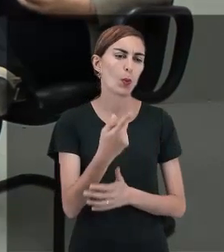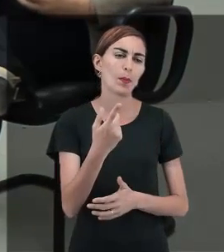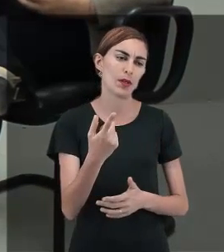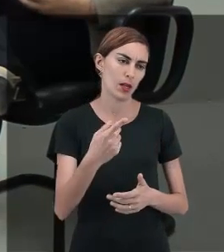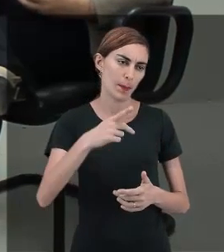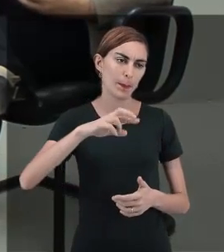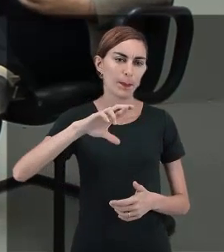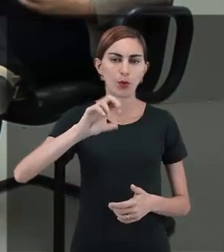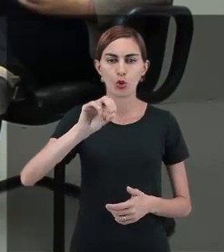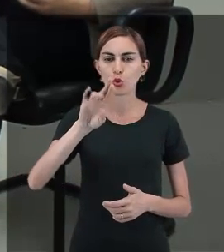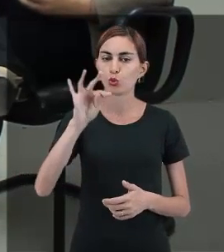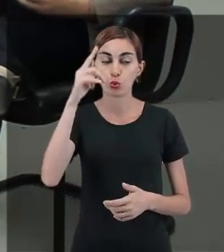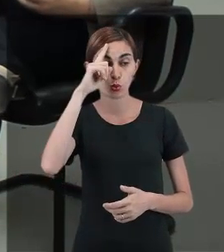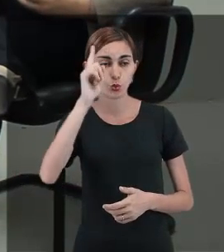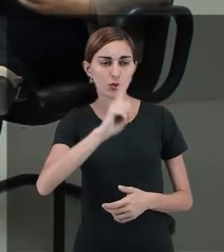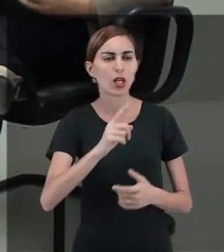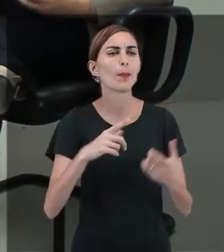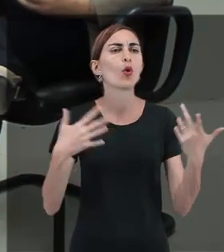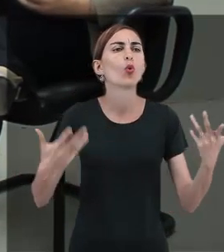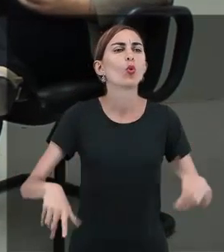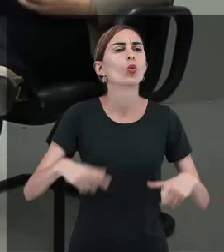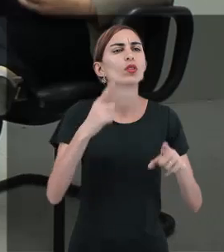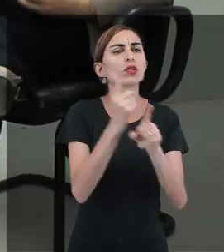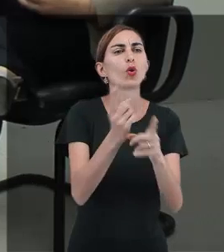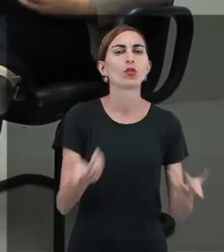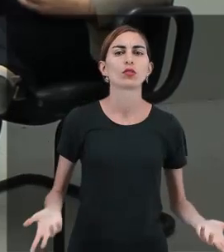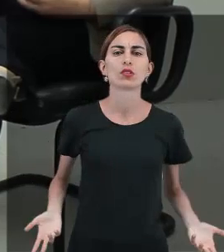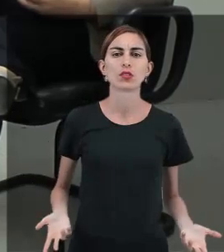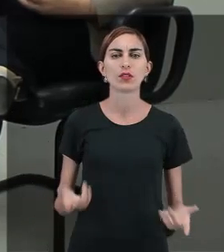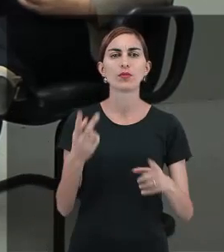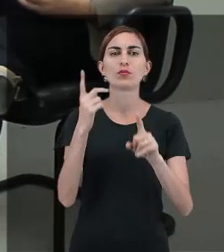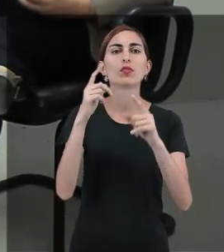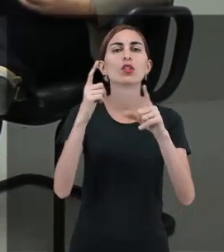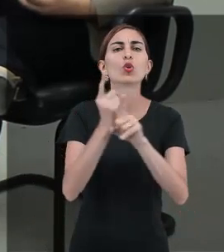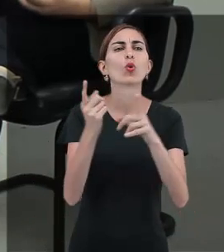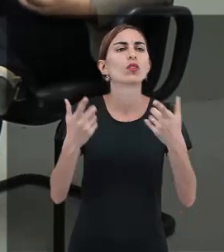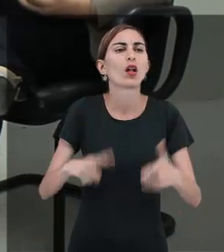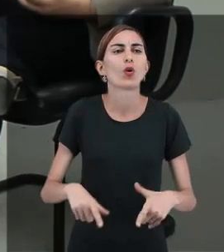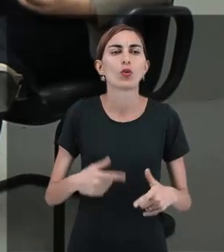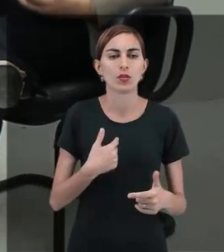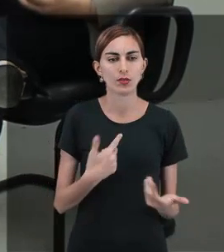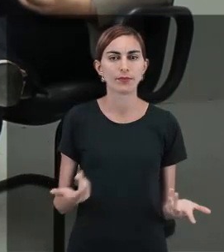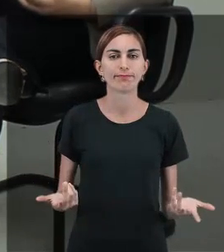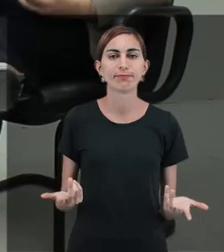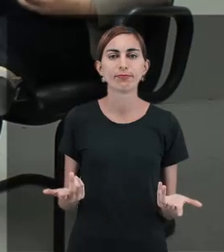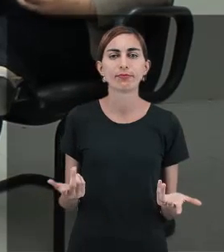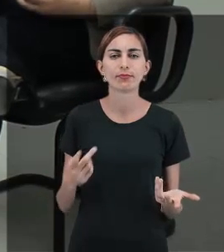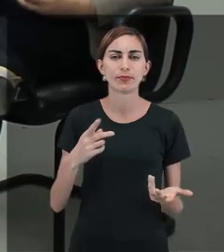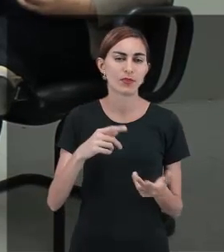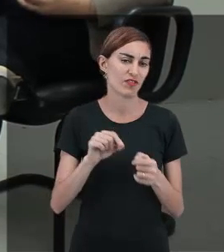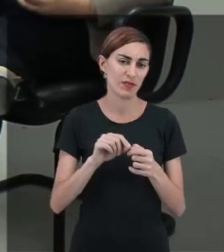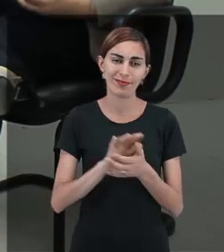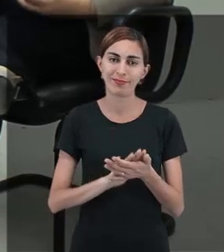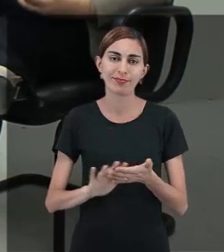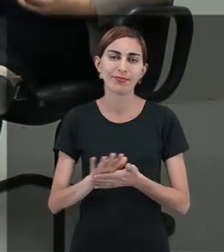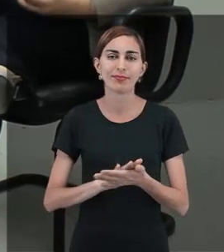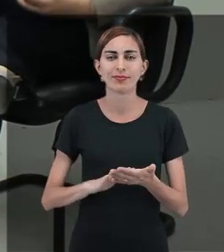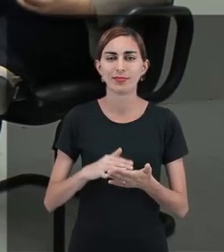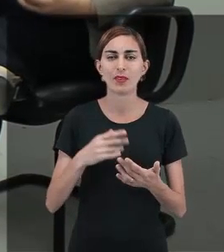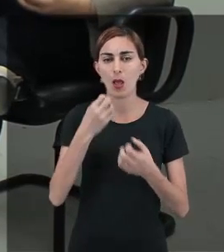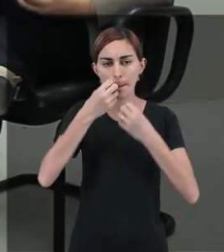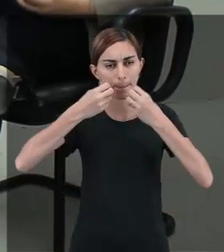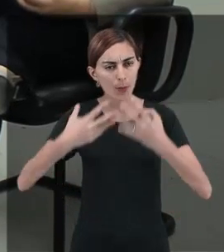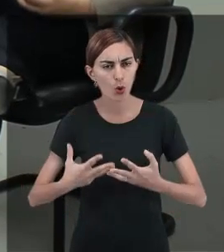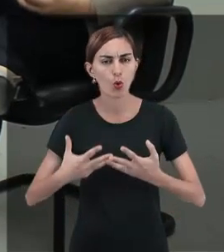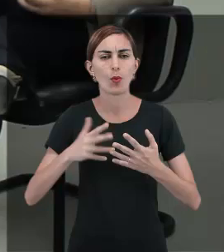um produto que diga e não saber onde encontrar, né? Então, claro, tem muito sim, isso. claro, você sim. não saber onde encontrar o produto, você não fez nada. O Exatamente. produto pode ser bom, mas